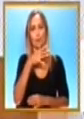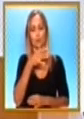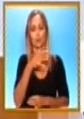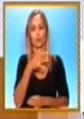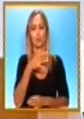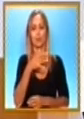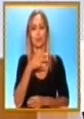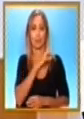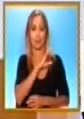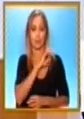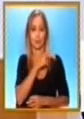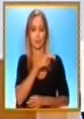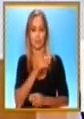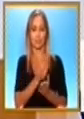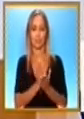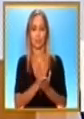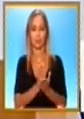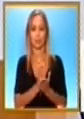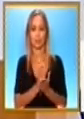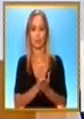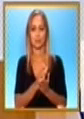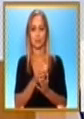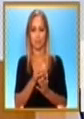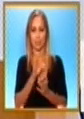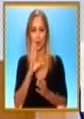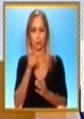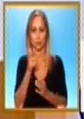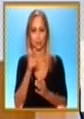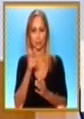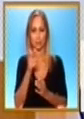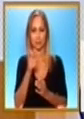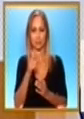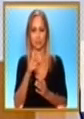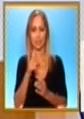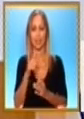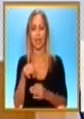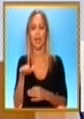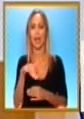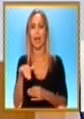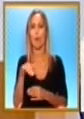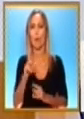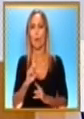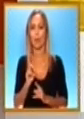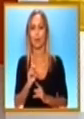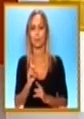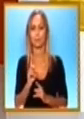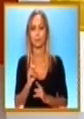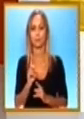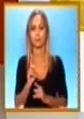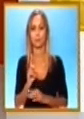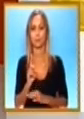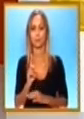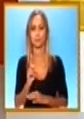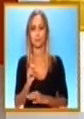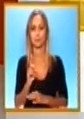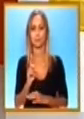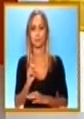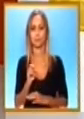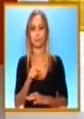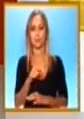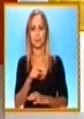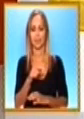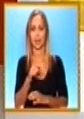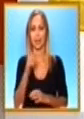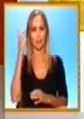que aconteciam no conservatório, estas coisas ainda acontecem lá pelos bastidores, ou não? Ela continua a fazer as das